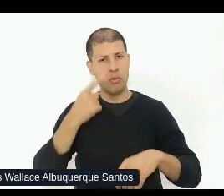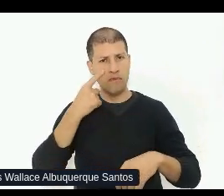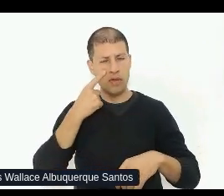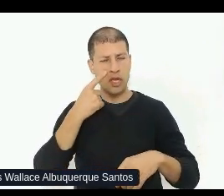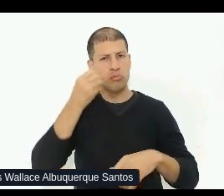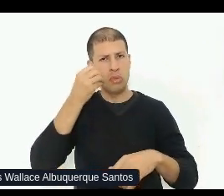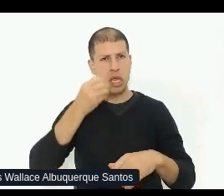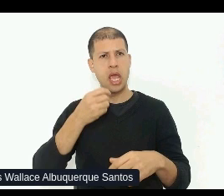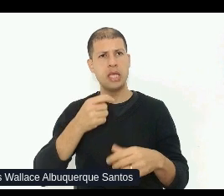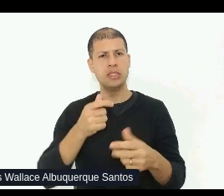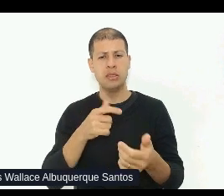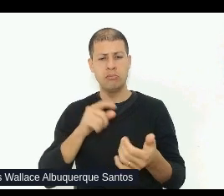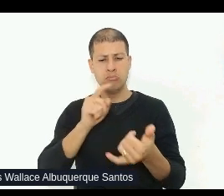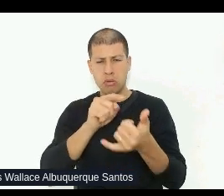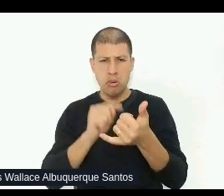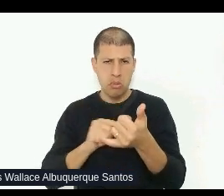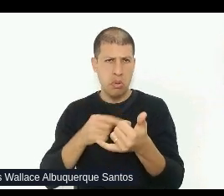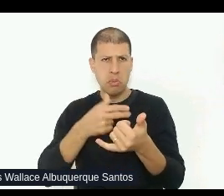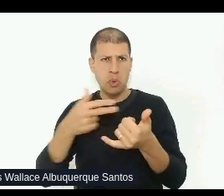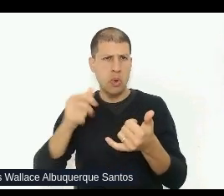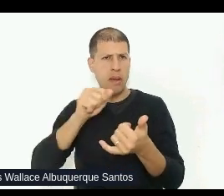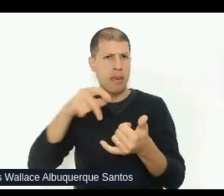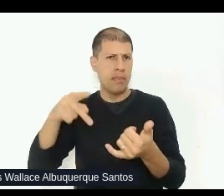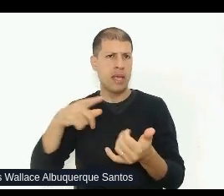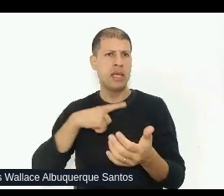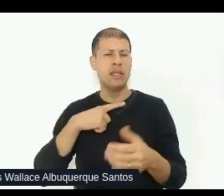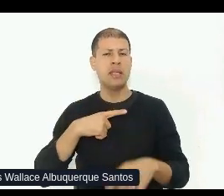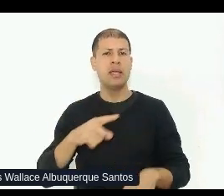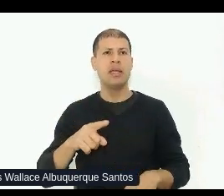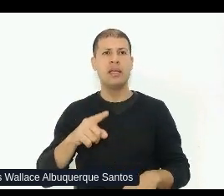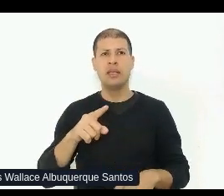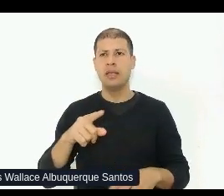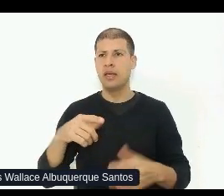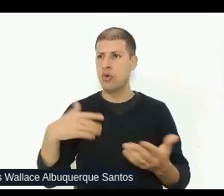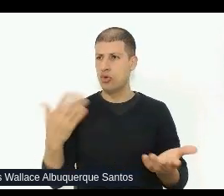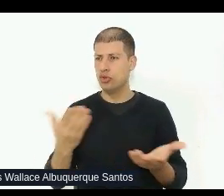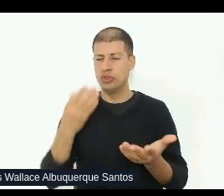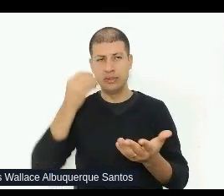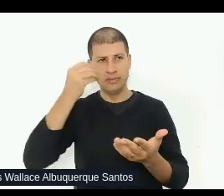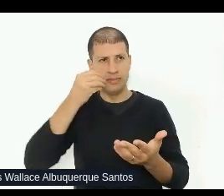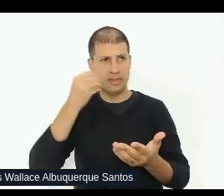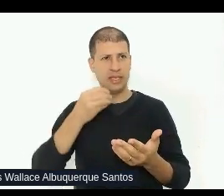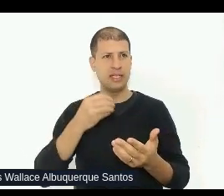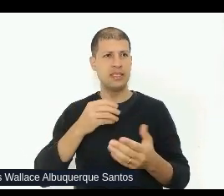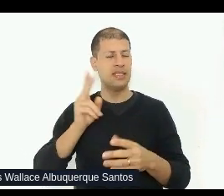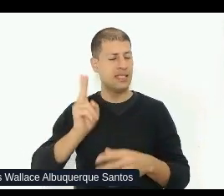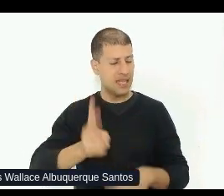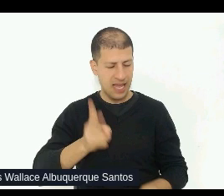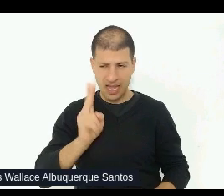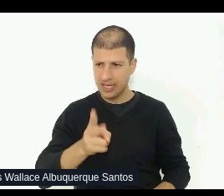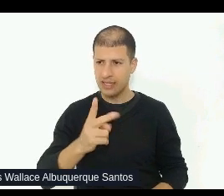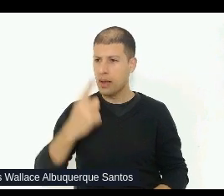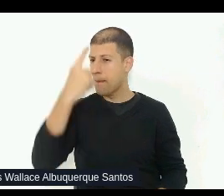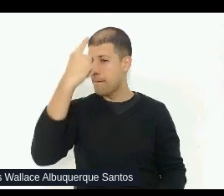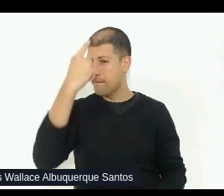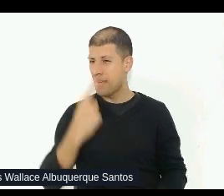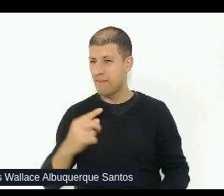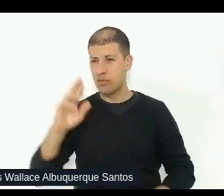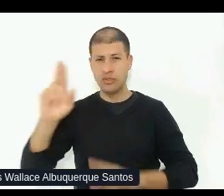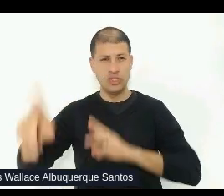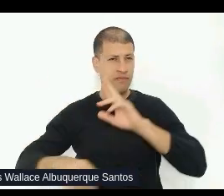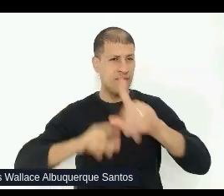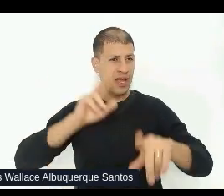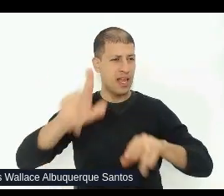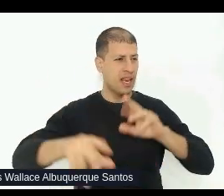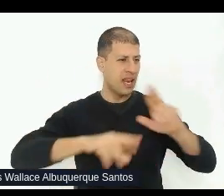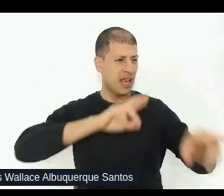Eu sempre pretendo hoje, a partir das minhas experiências, sempre incluir perfis diferentes. Porque se eu